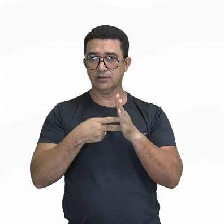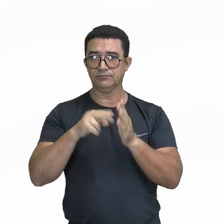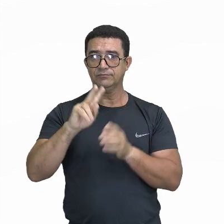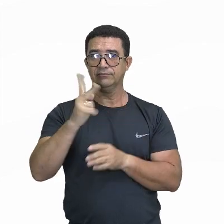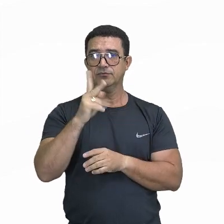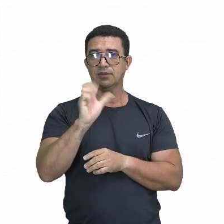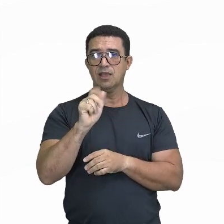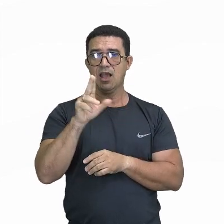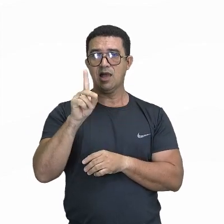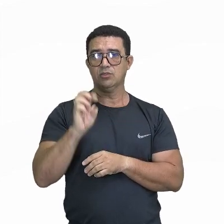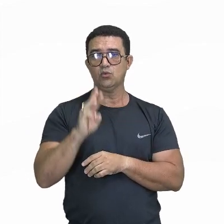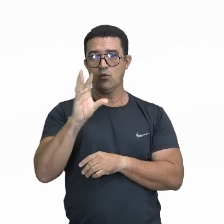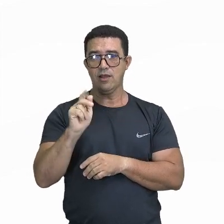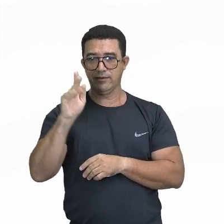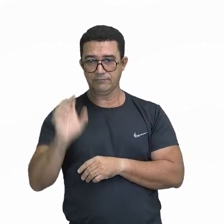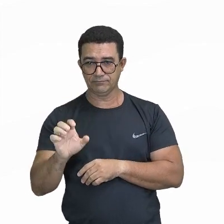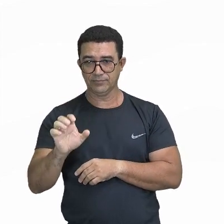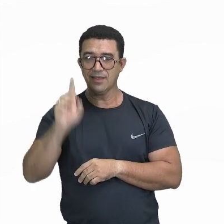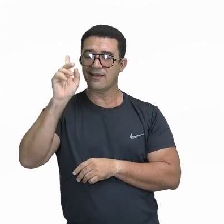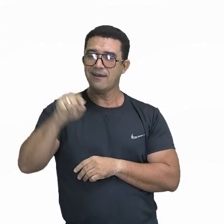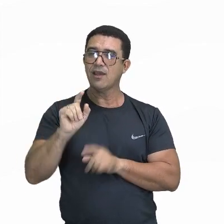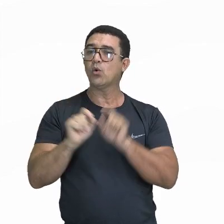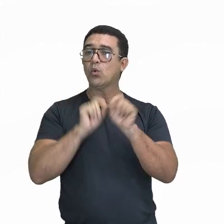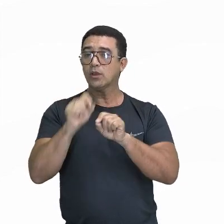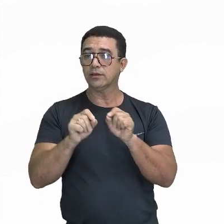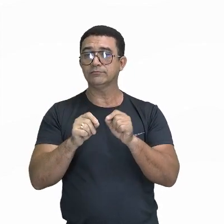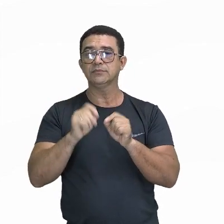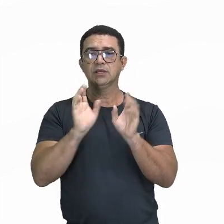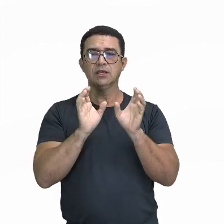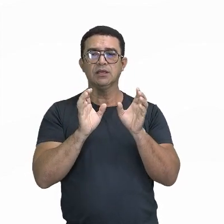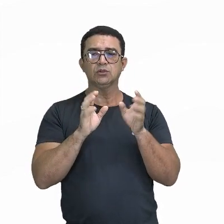parte física do computador, ou seja, o